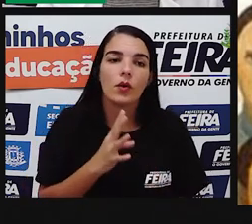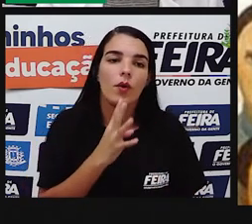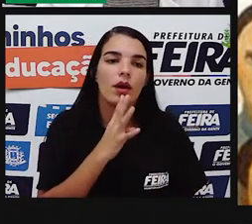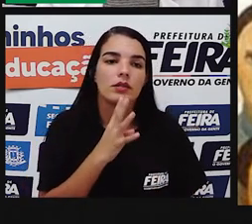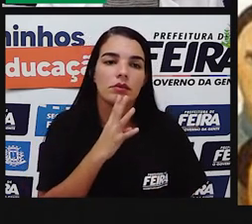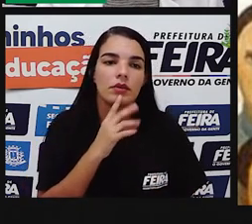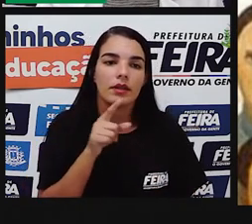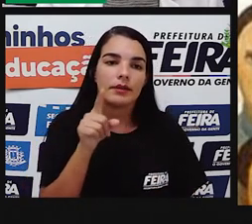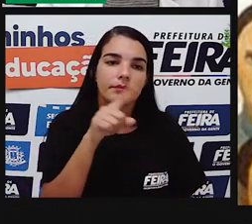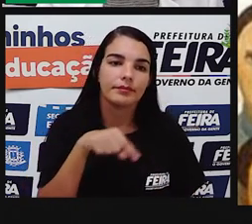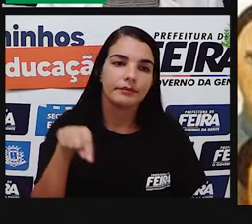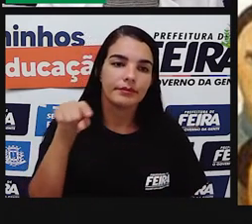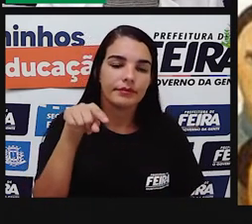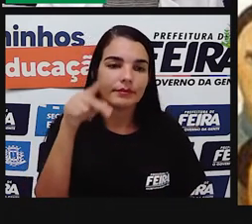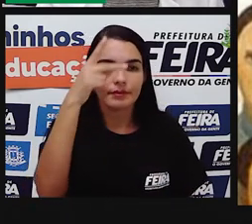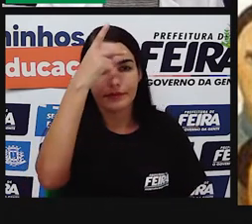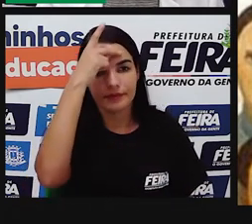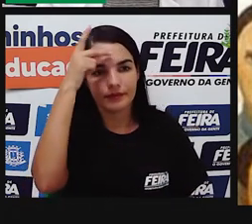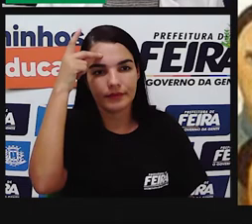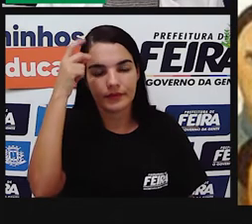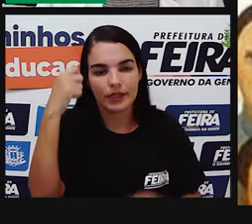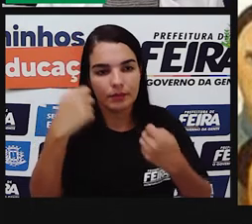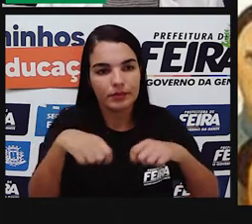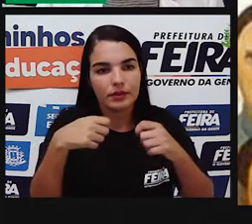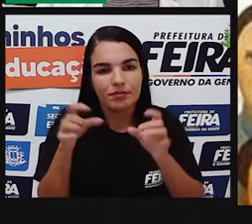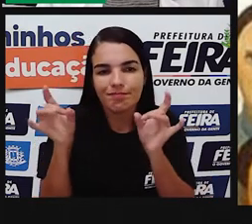nós devemos abolir